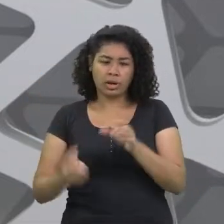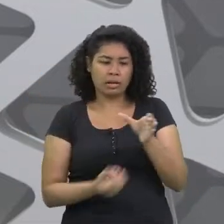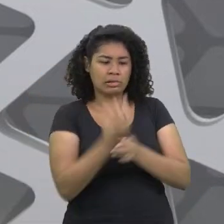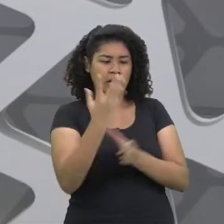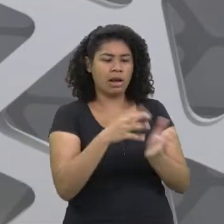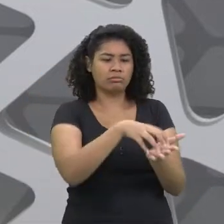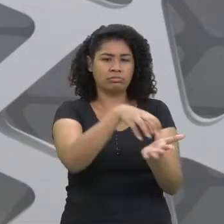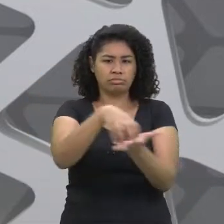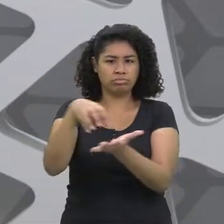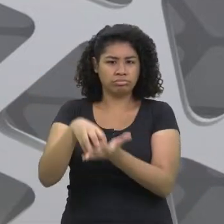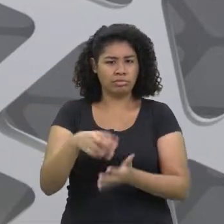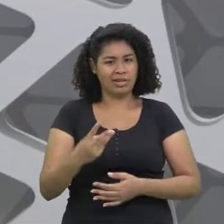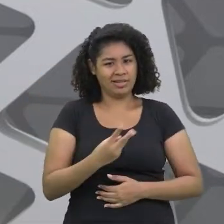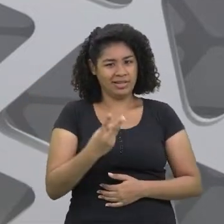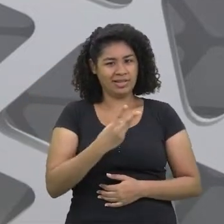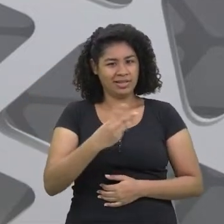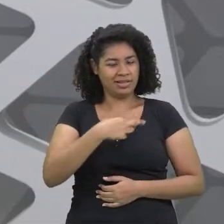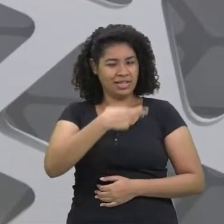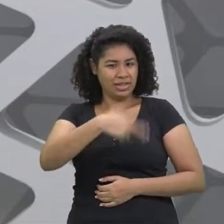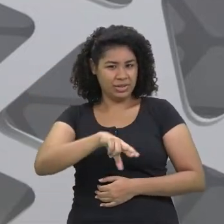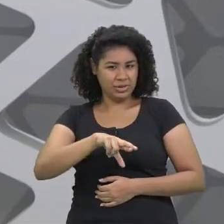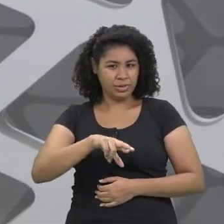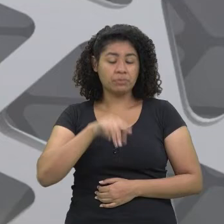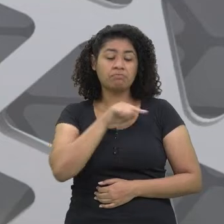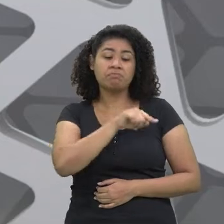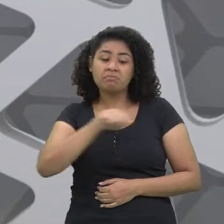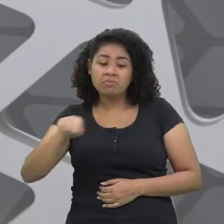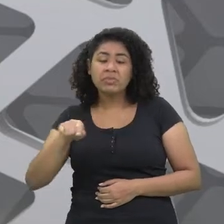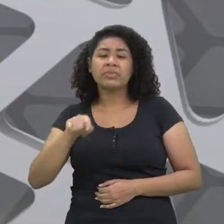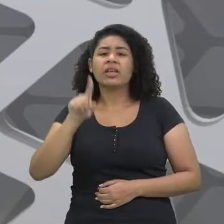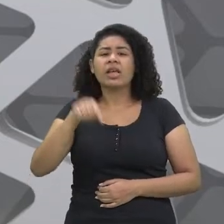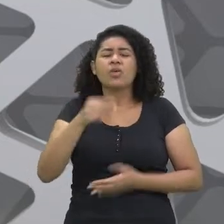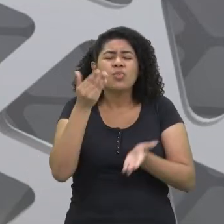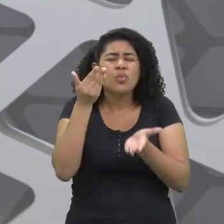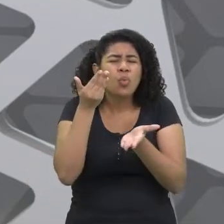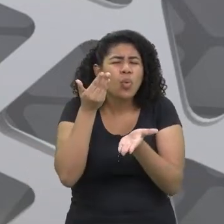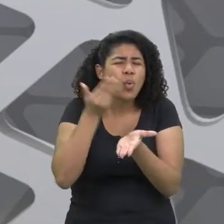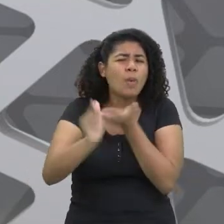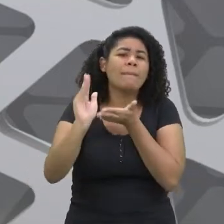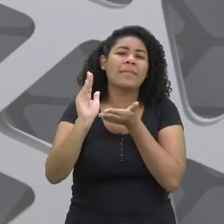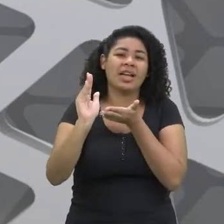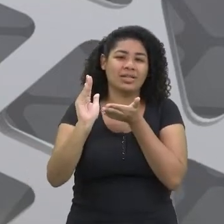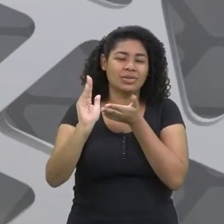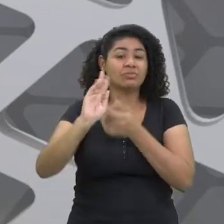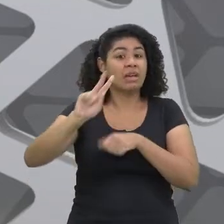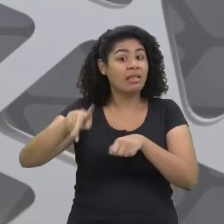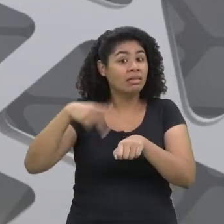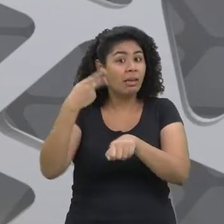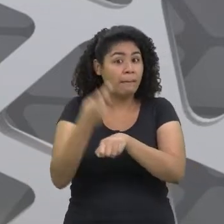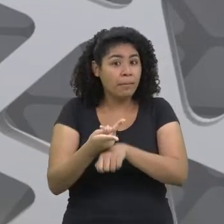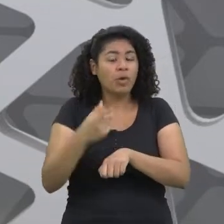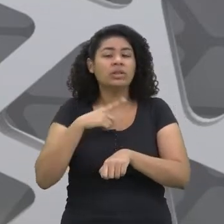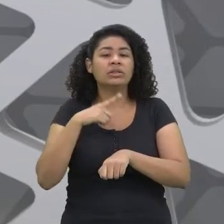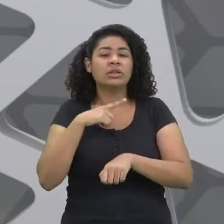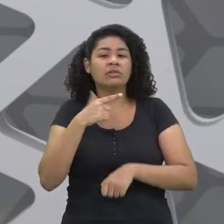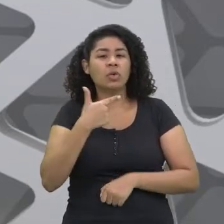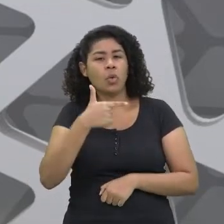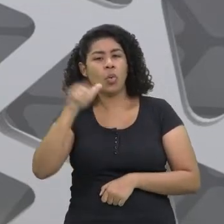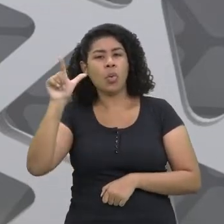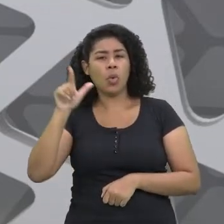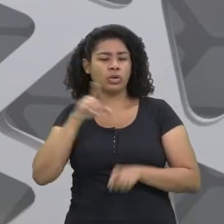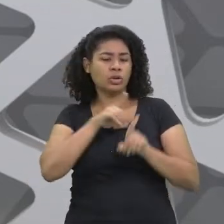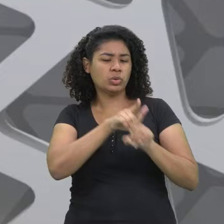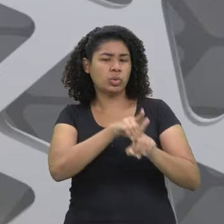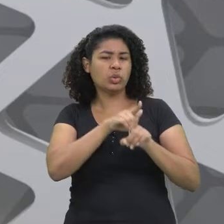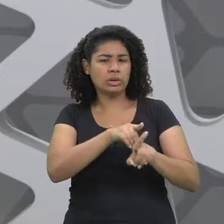temos que lembrar também que esse é apenas o pontapé inicial para que diversas outras